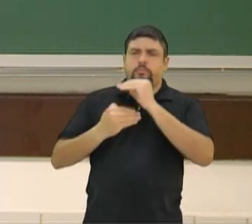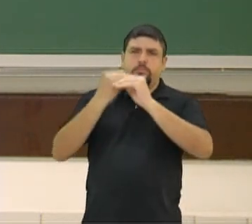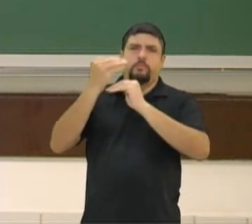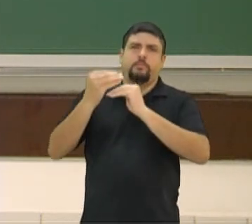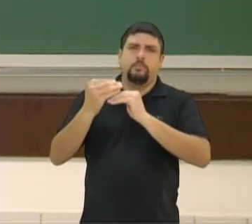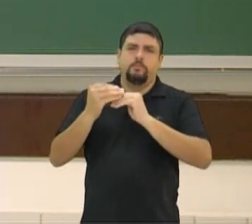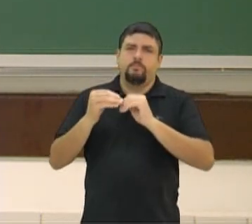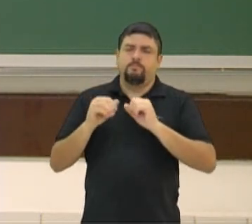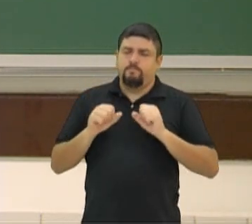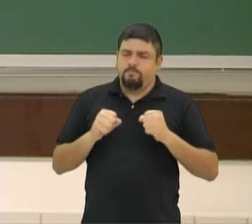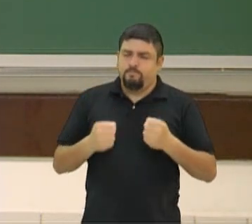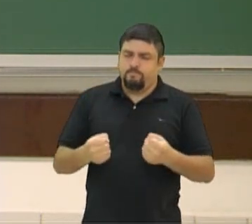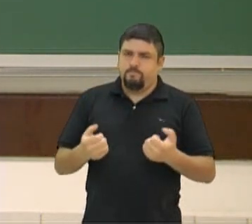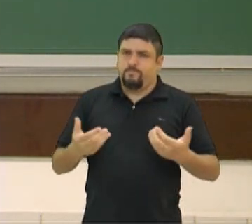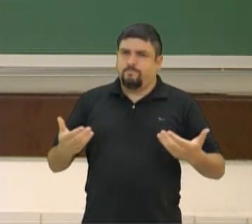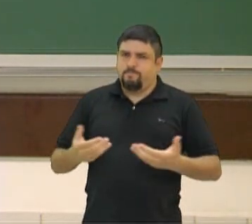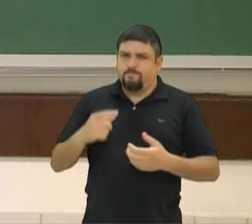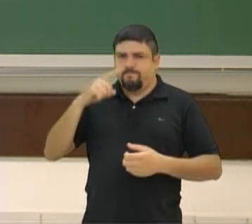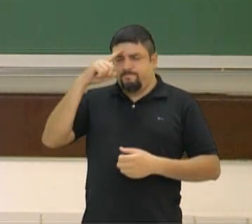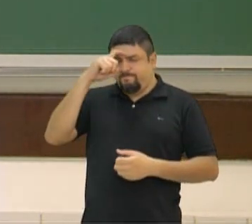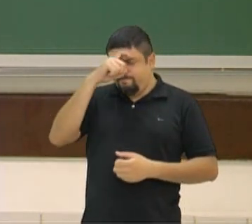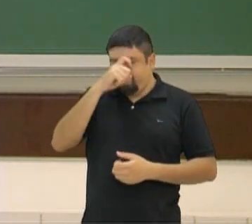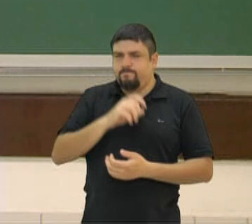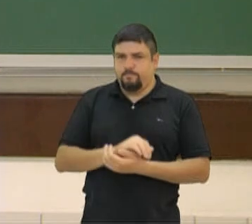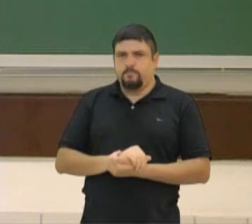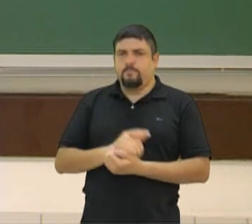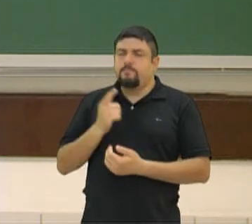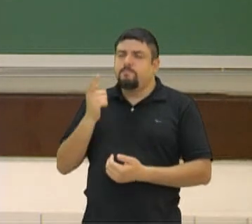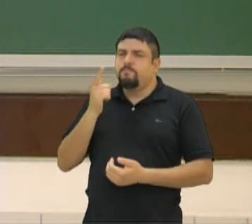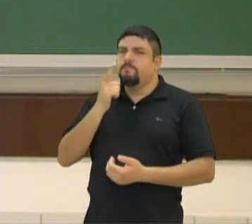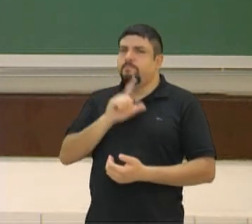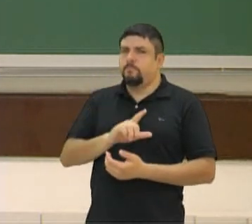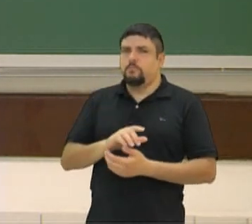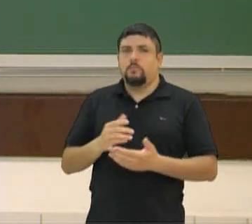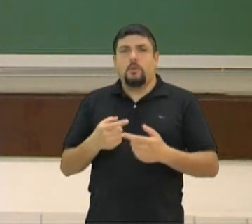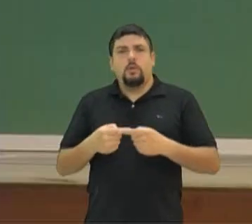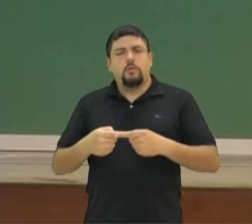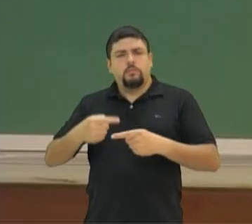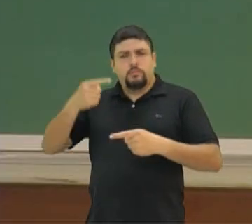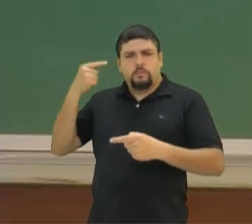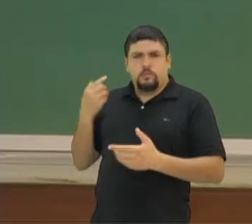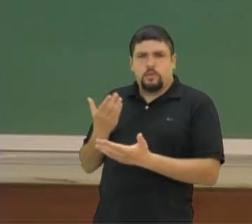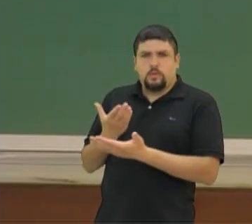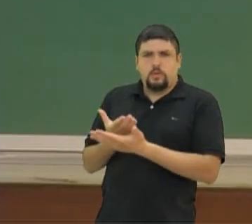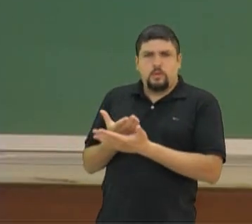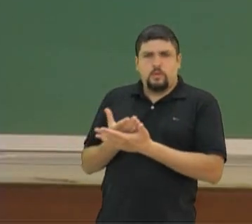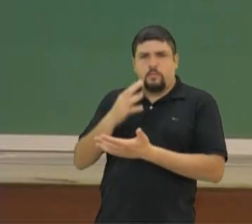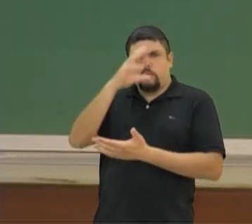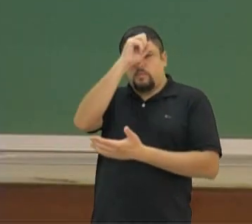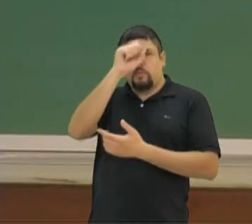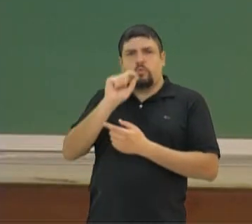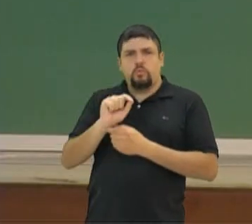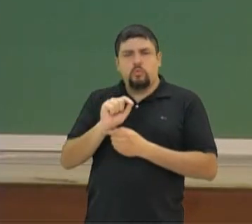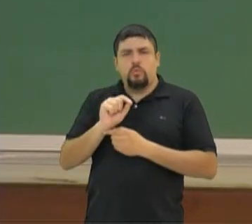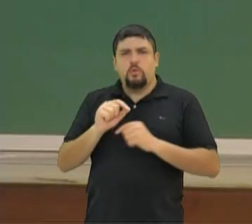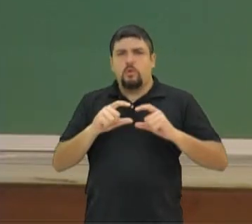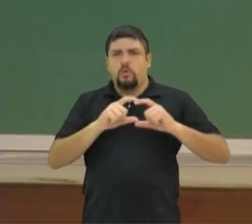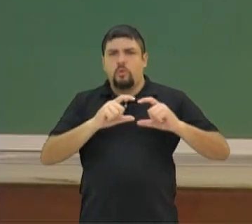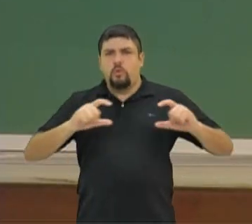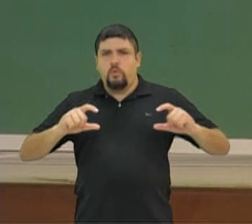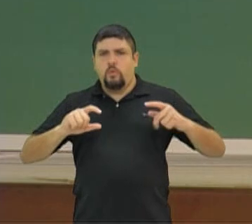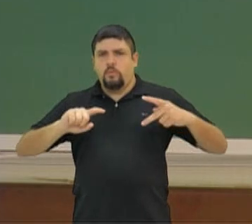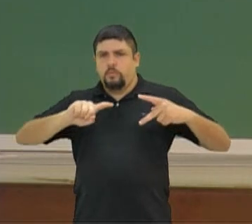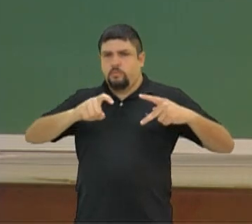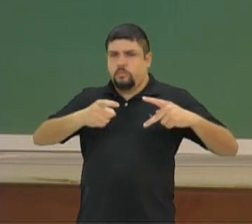difícil para todos nós. Vamos lá ver o que a gente trabalhou na aula passada. Na aula passada a gente retomou um pouco de equação polinomial,